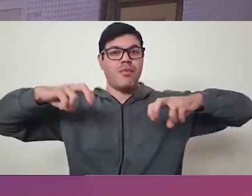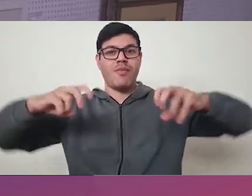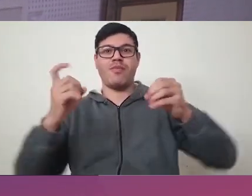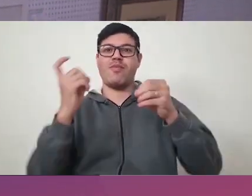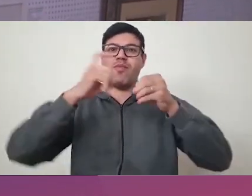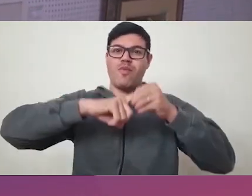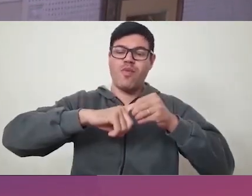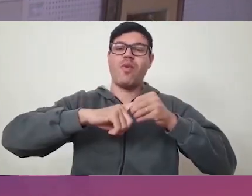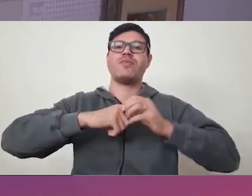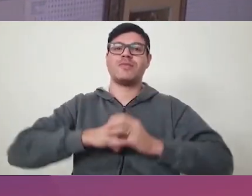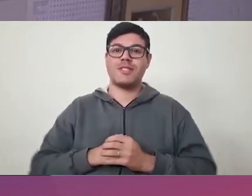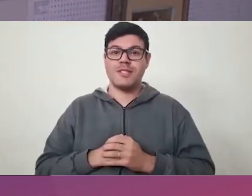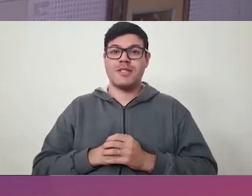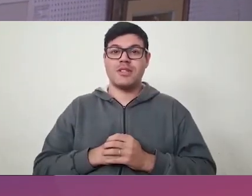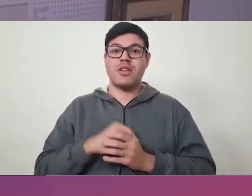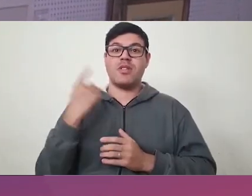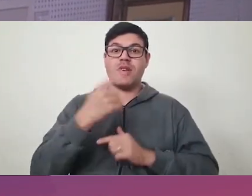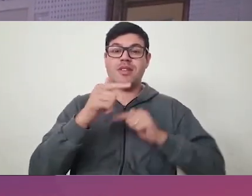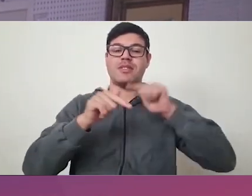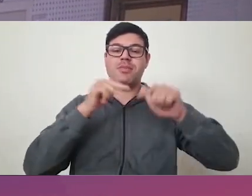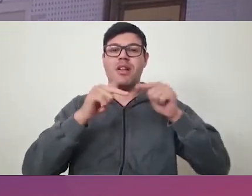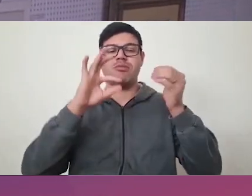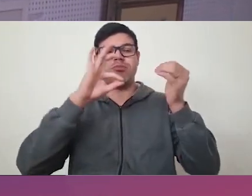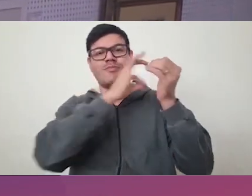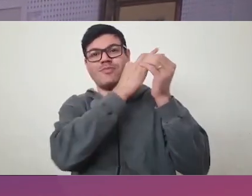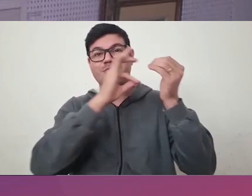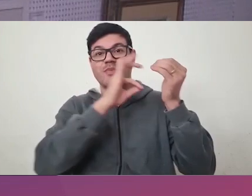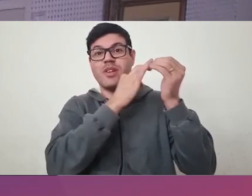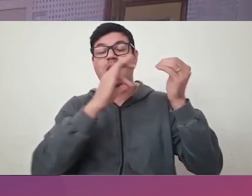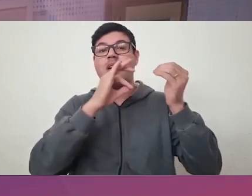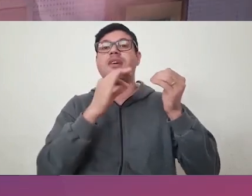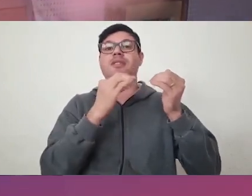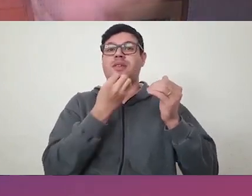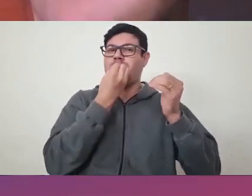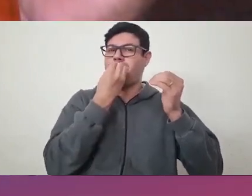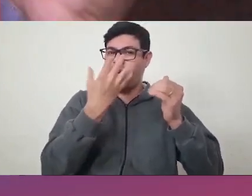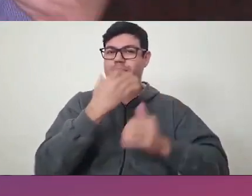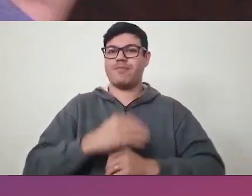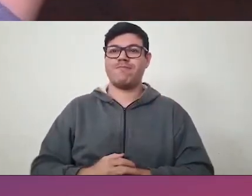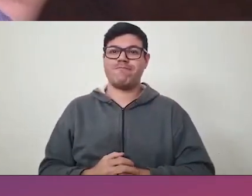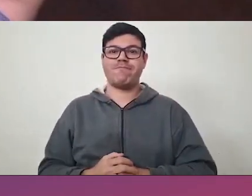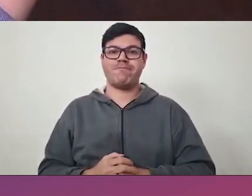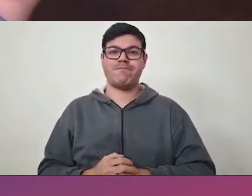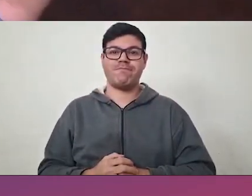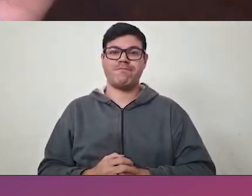voltando, metais. E a gente trabalhando aqui com as cordas, eu acho que a gente ganha e ganha muito.